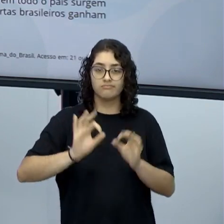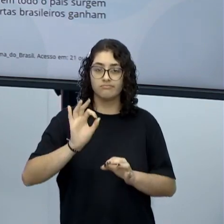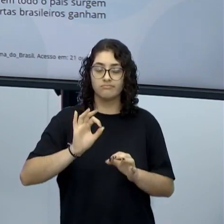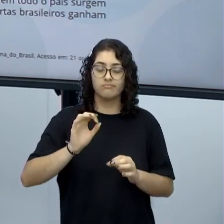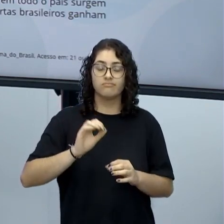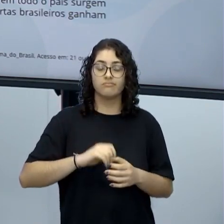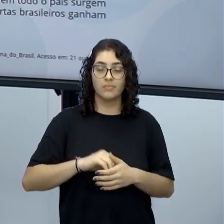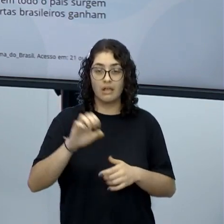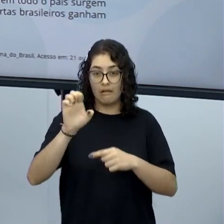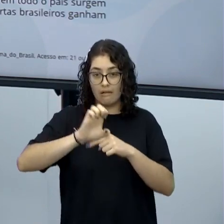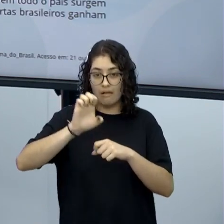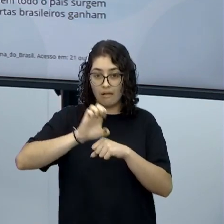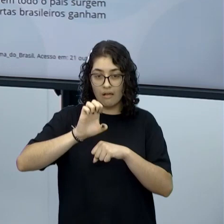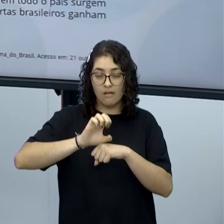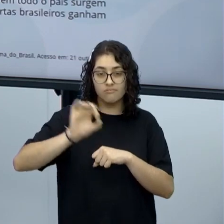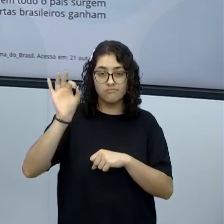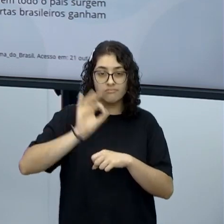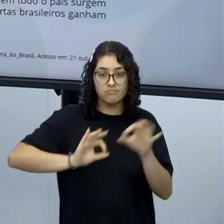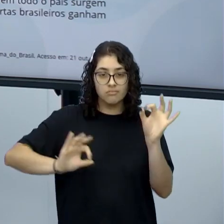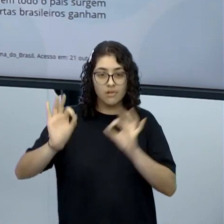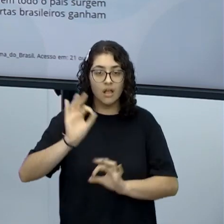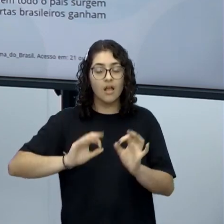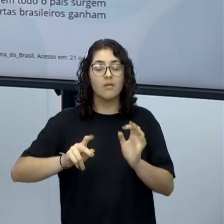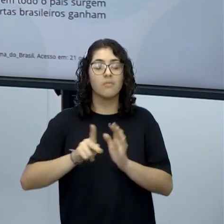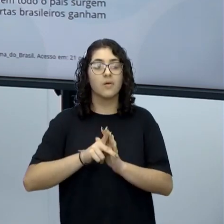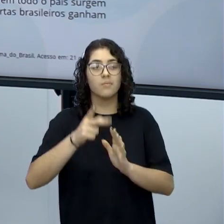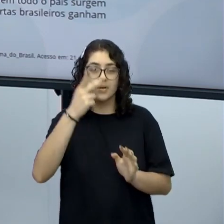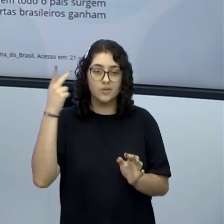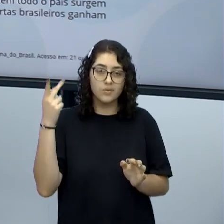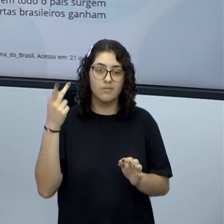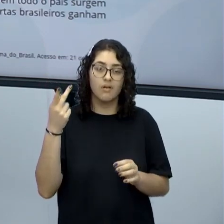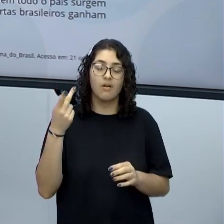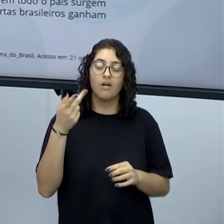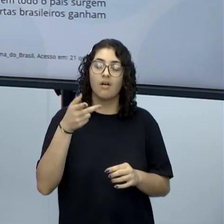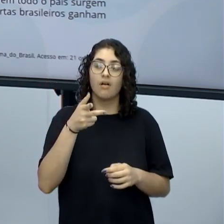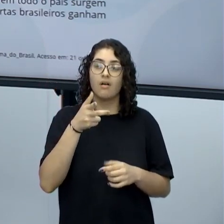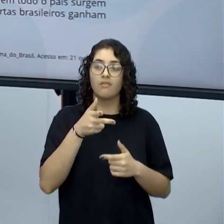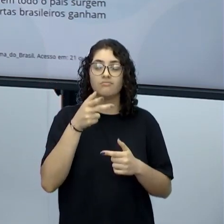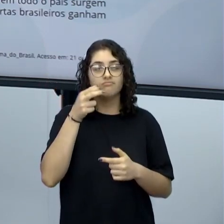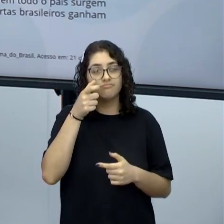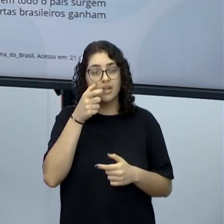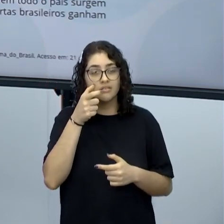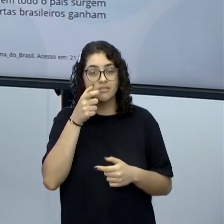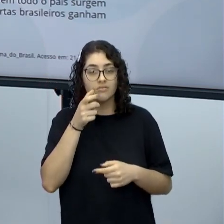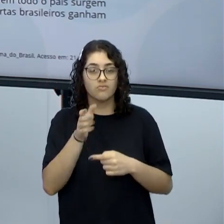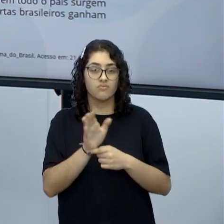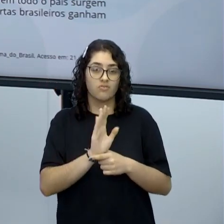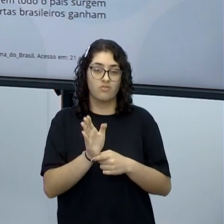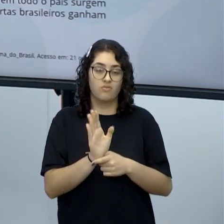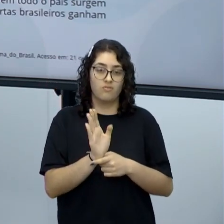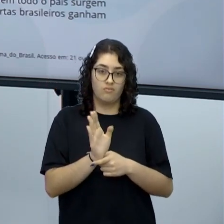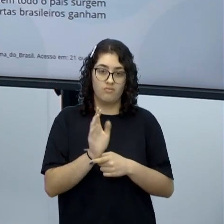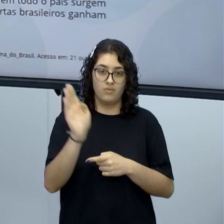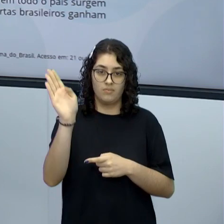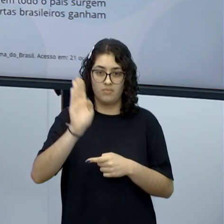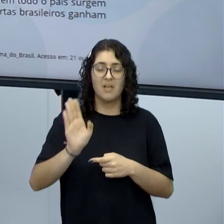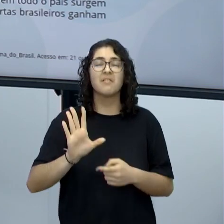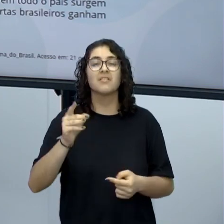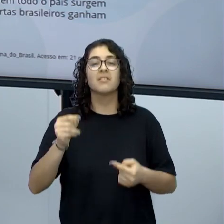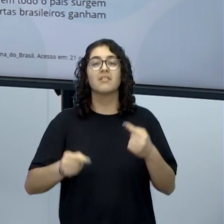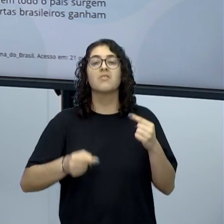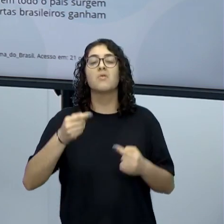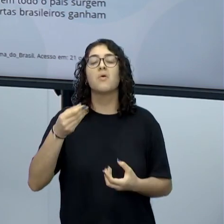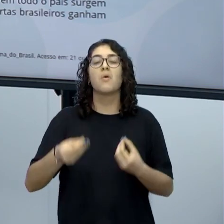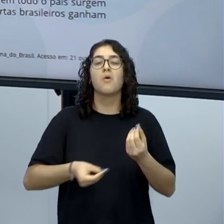em cinema no Brasil, de colocar as pessoas para assistirem filmes nacionais. E esse é um debate que tem que ser feito. Como fazer